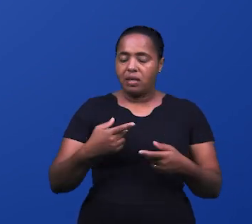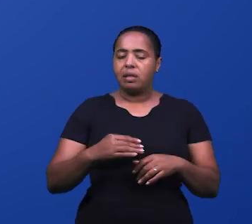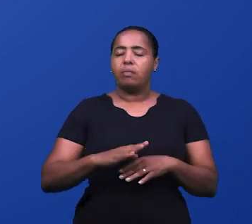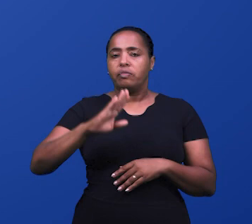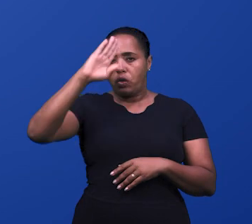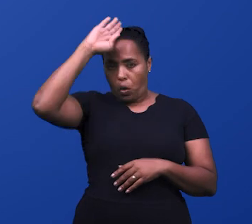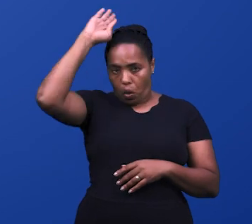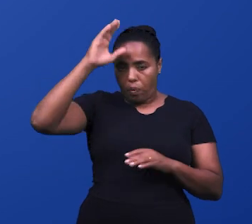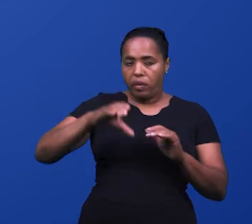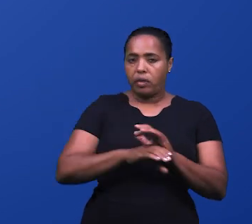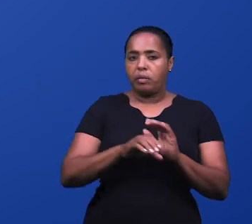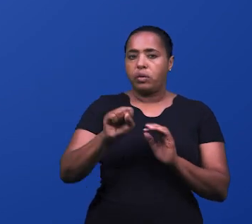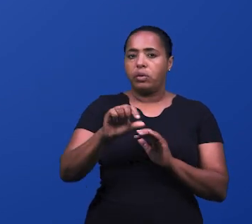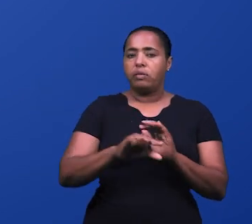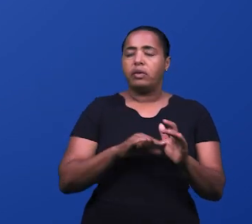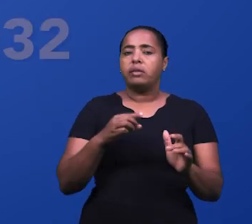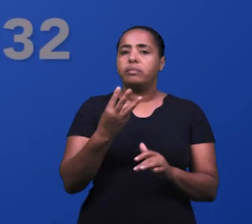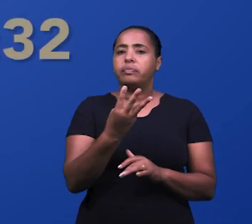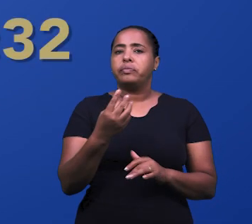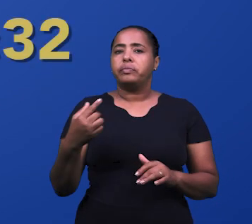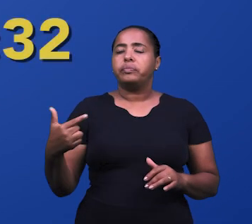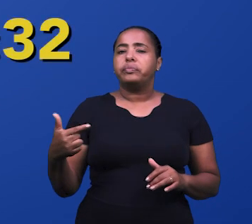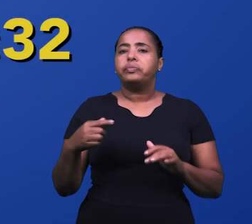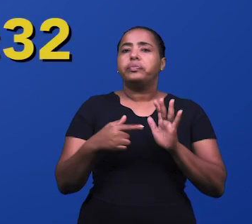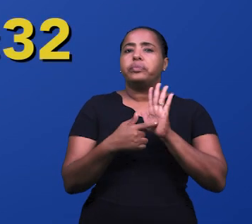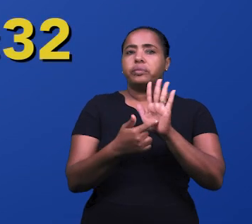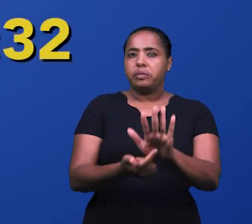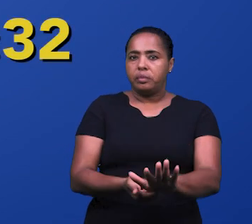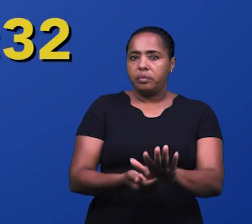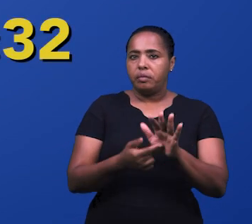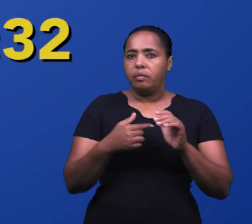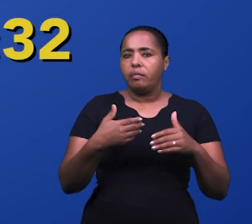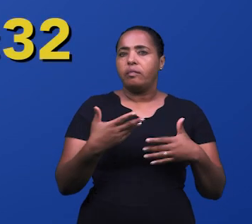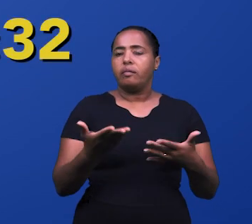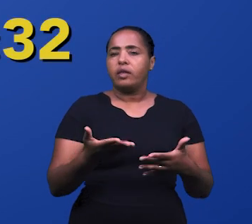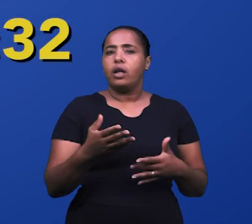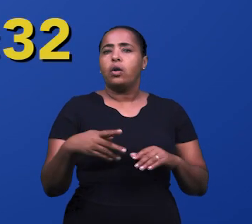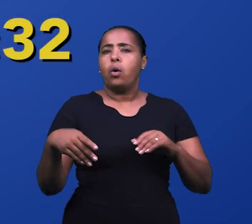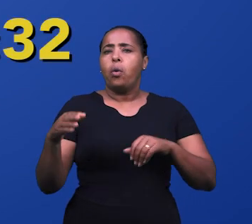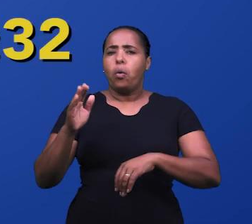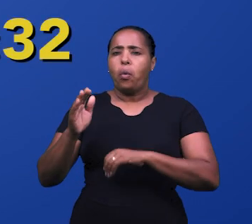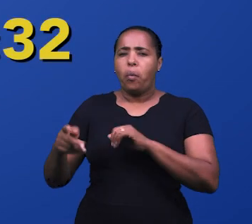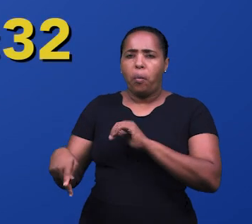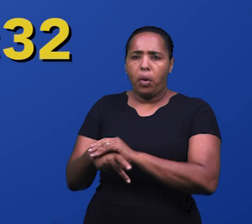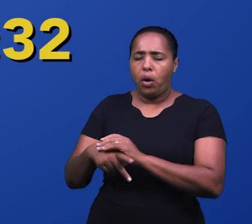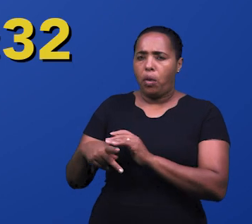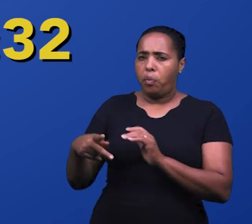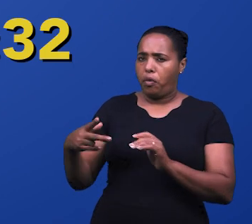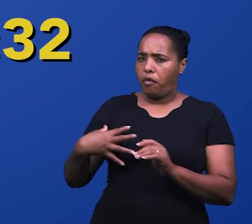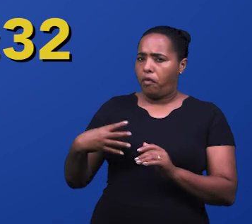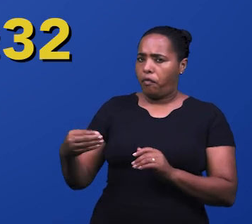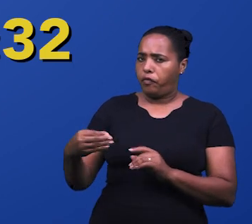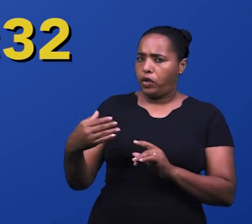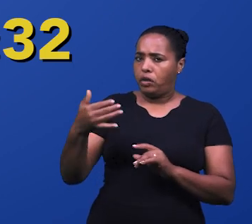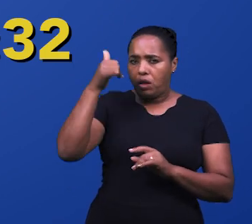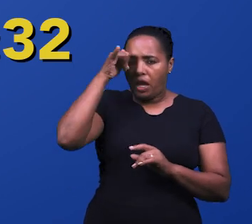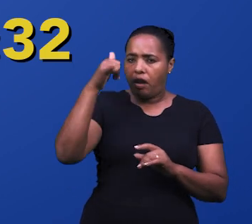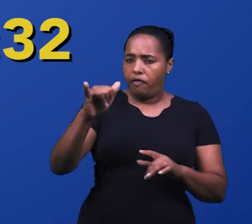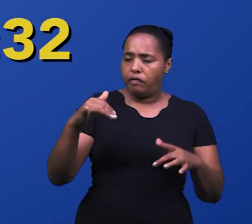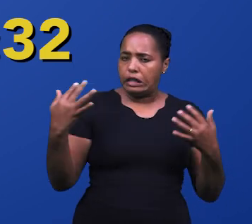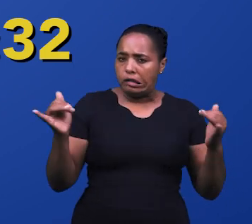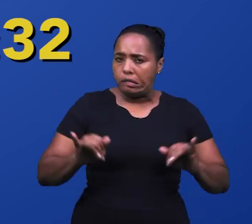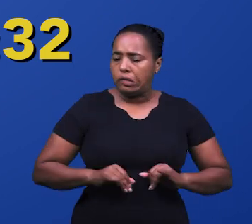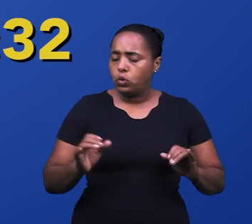Romanos 8,32 que fala assim: aquele que nem mesmo a seu próprio filho poupou, antes o entregou por